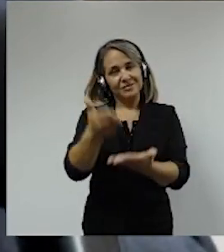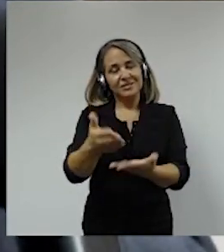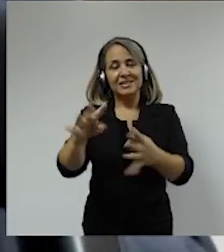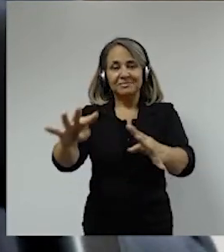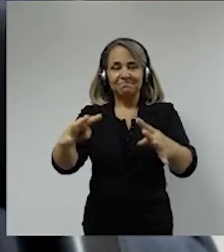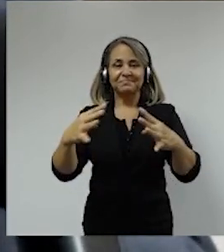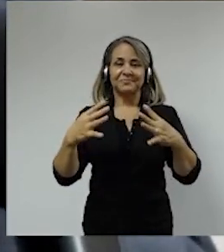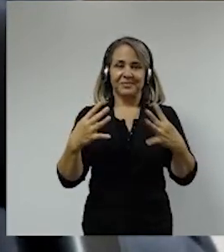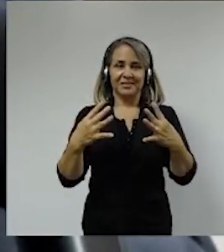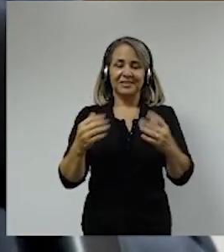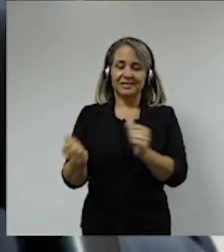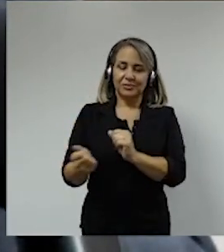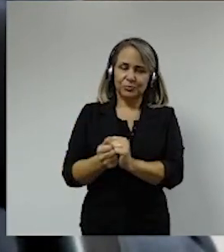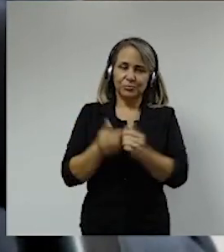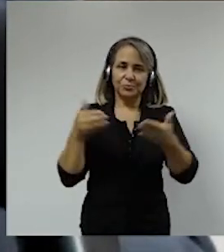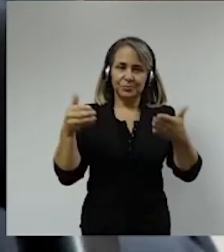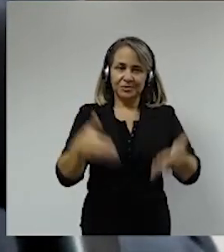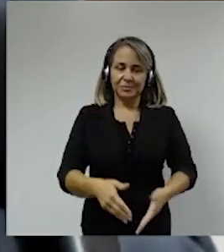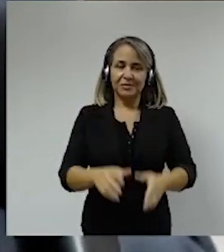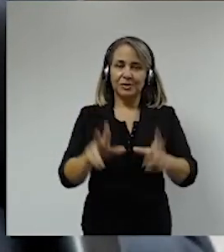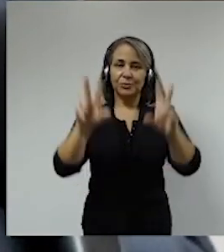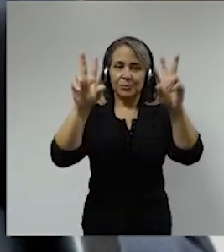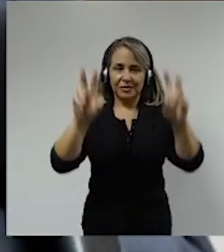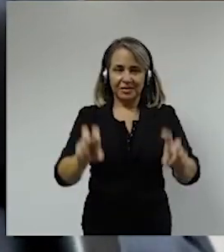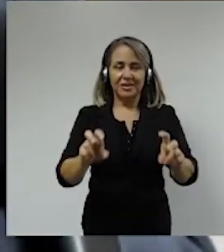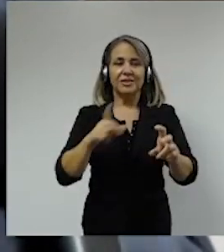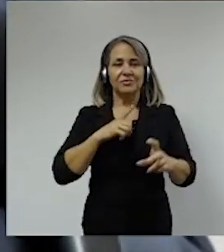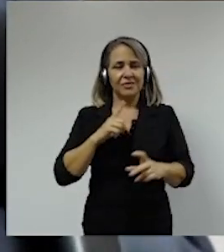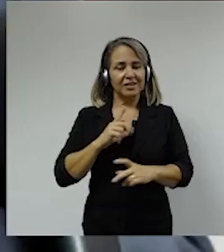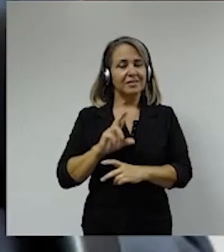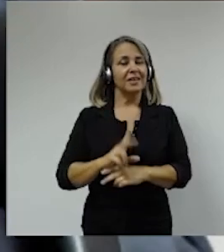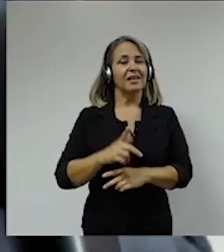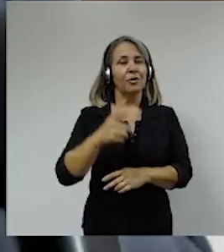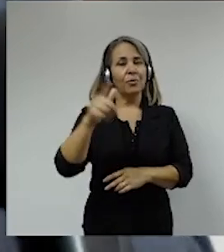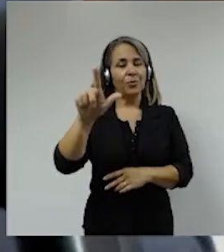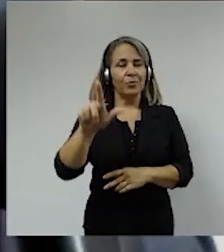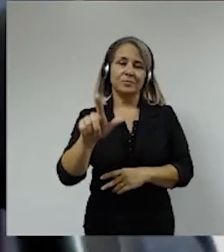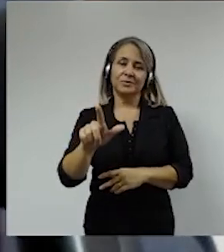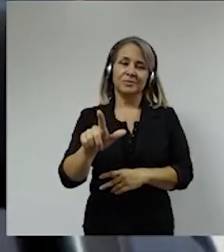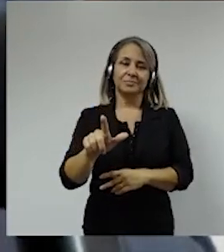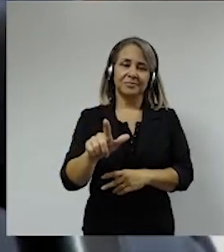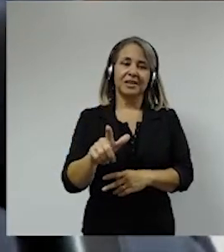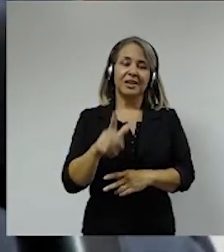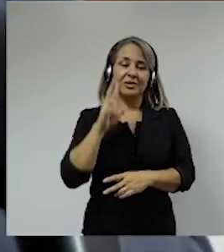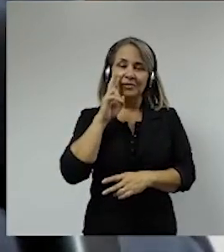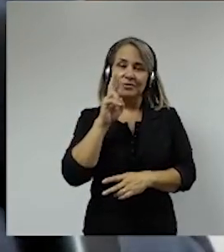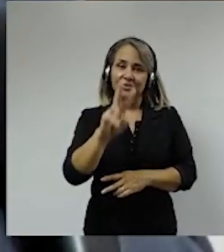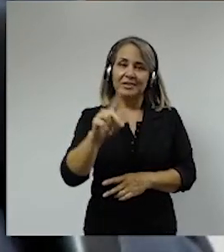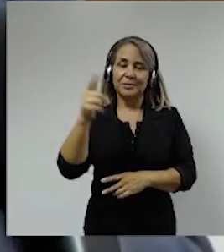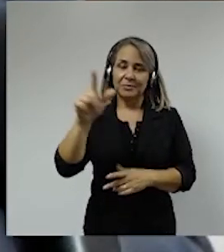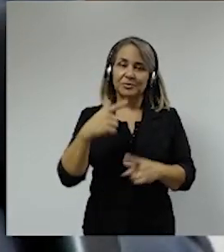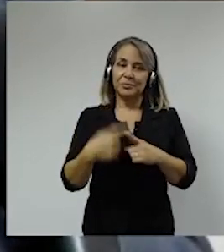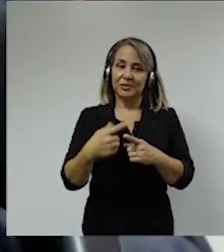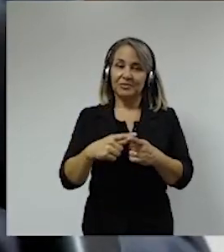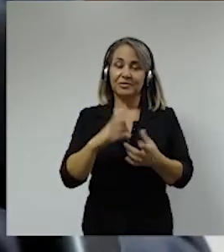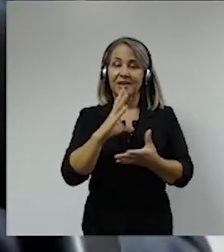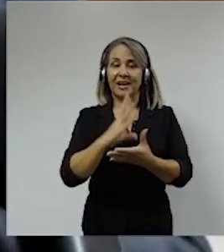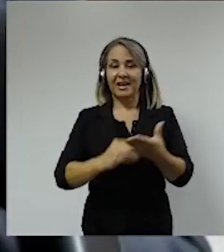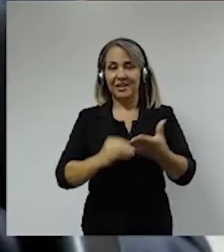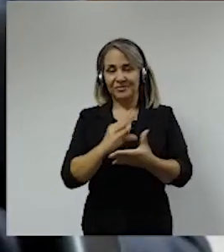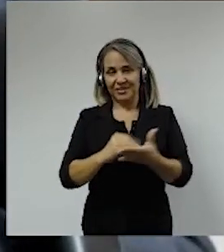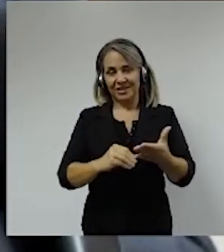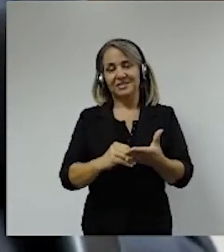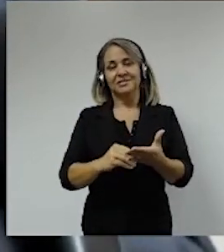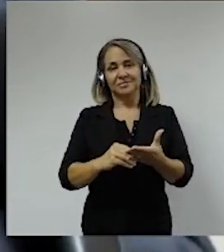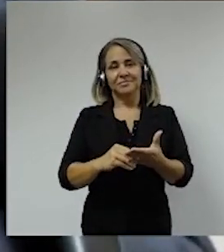nos assistindo, que está participando desse painel, que vai assistir esse painel em algum outro momento, já que esse congresso digital vai ficar disponível